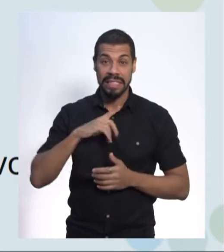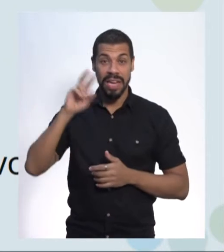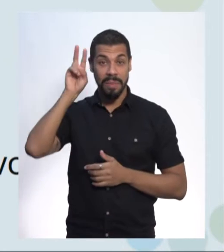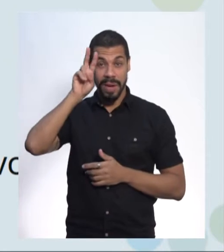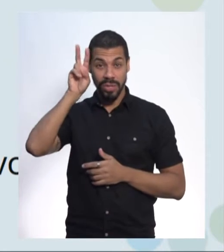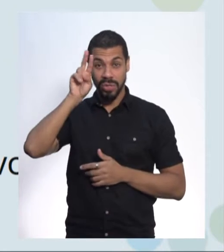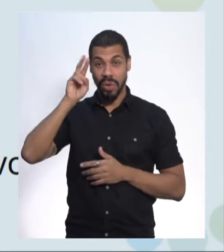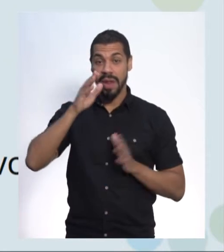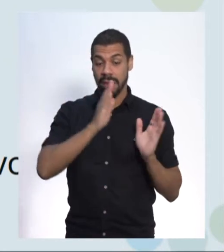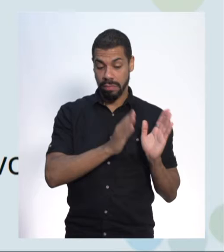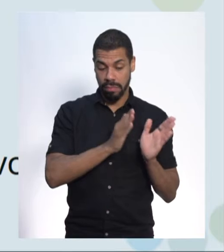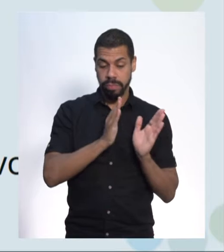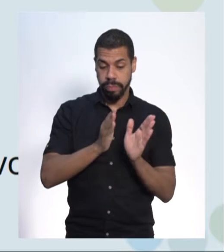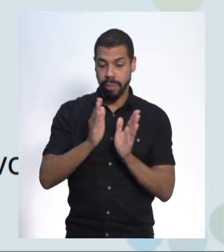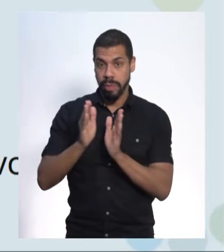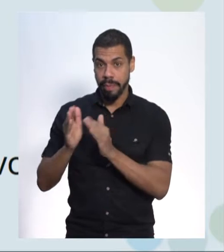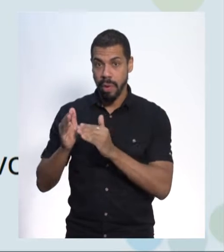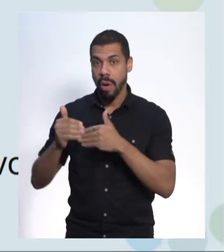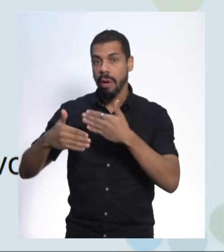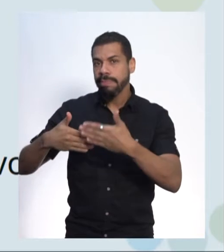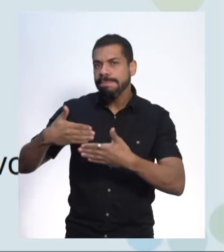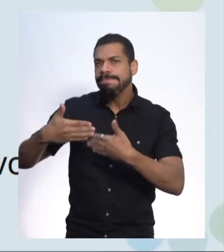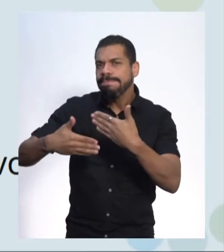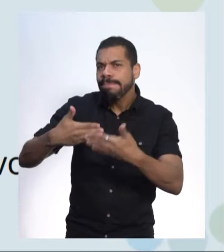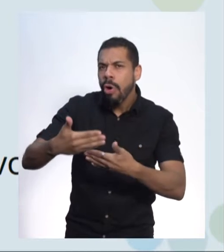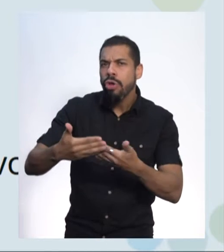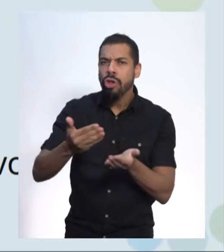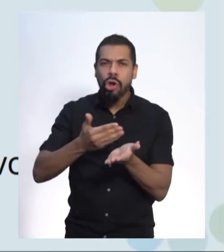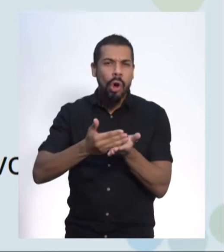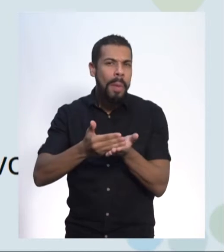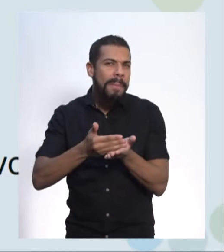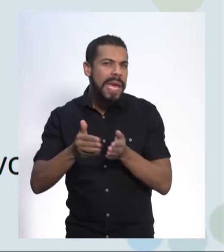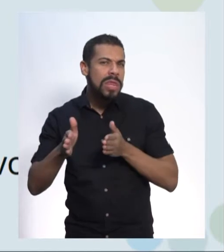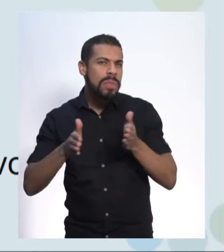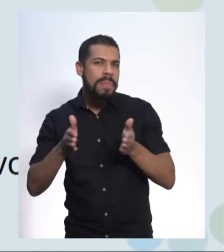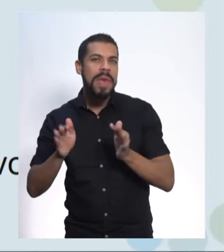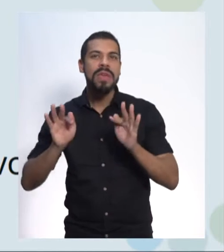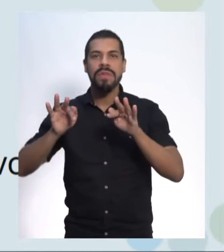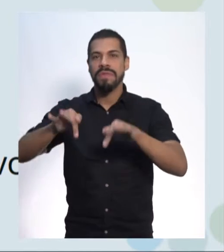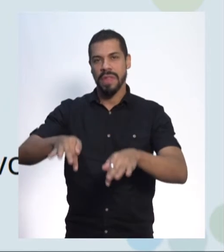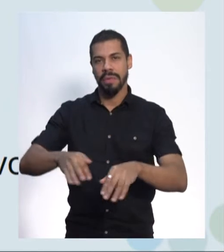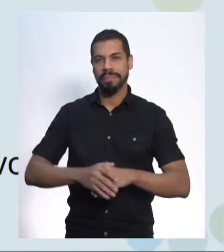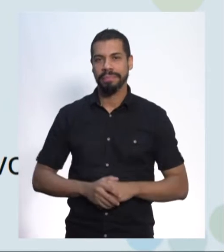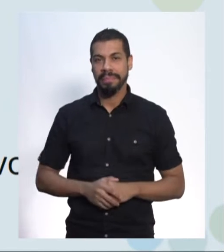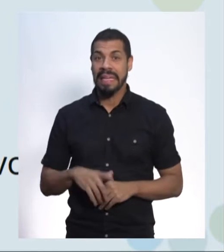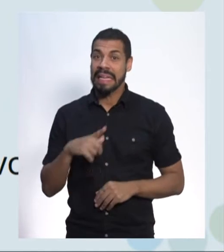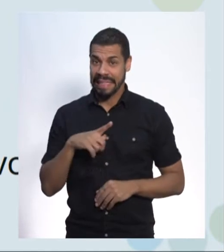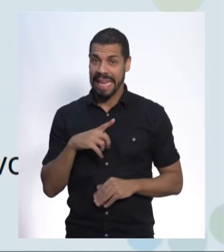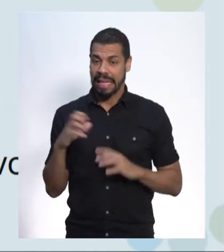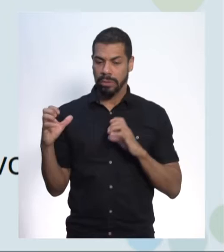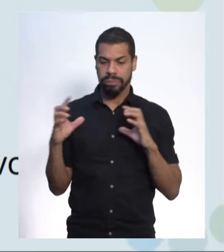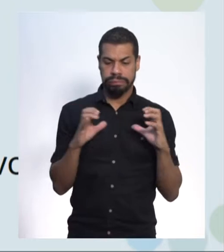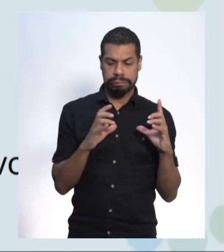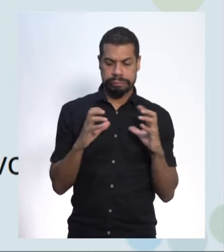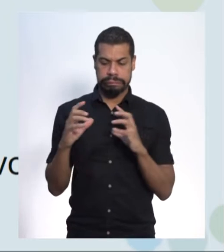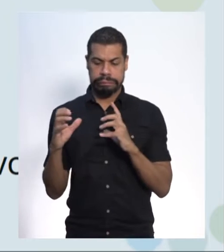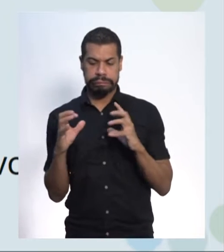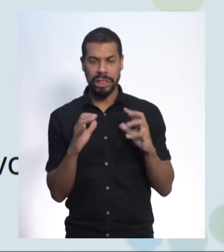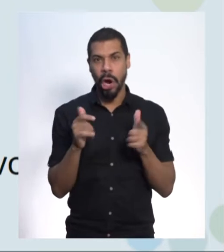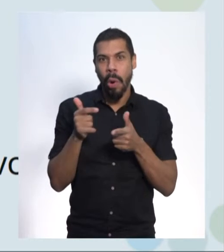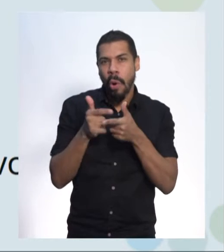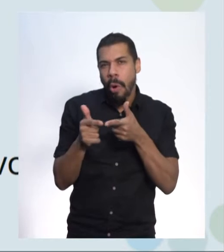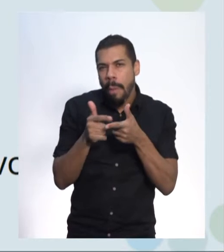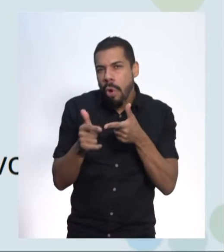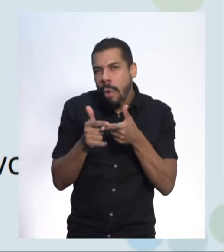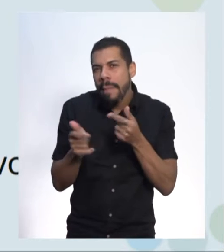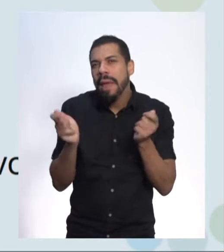ela tem a sequência, como a Fernanda colocou lá, tem começo, meio e fim. Tem um conflito que será resolvido. Se eu